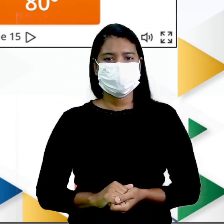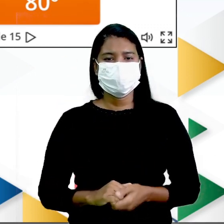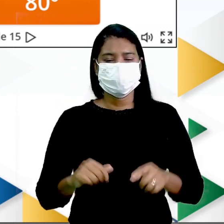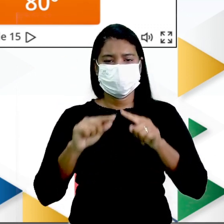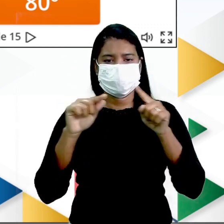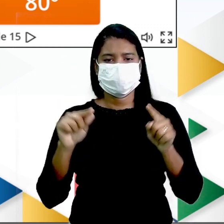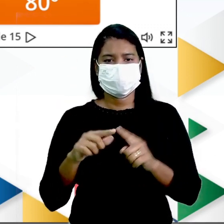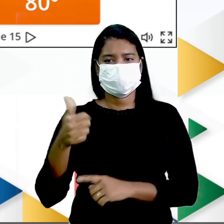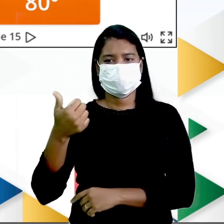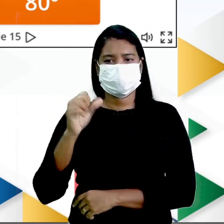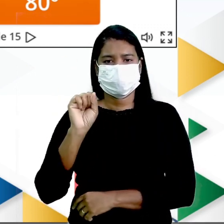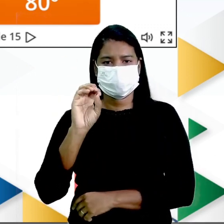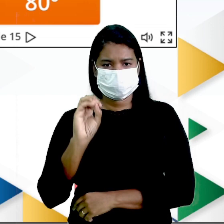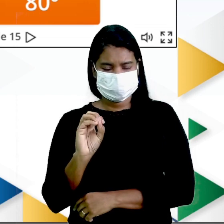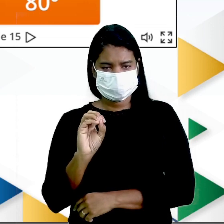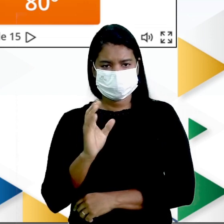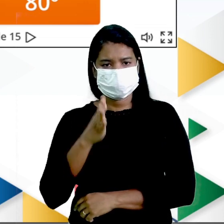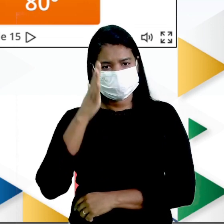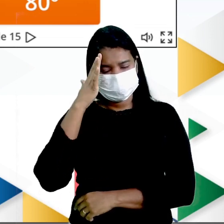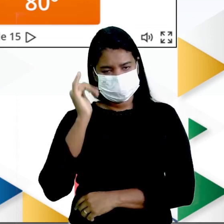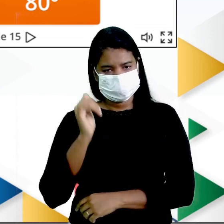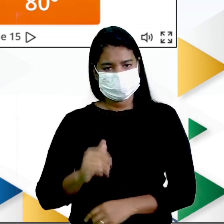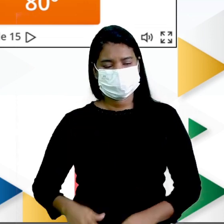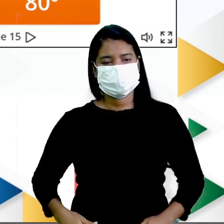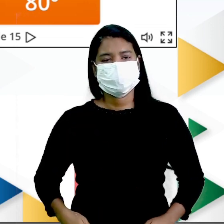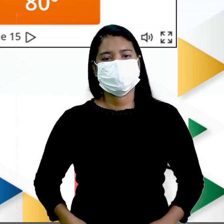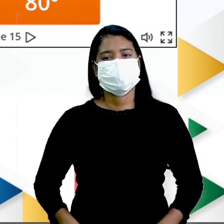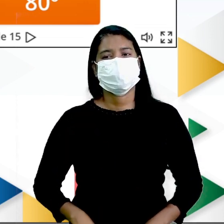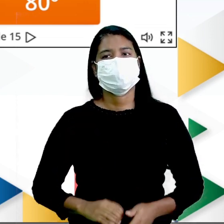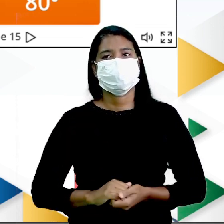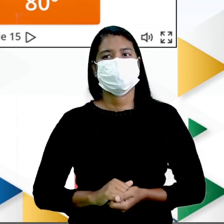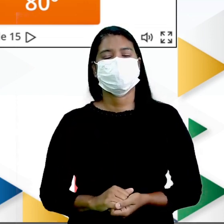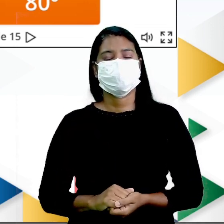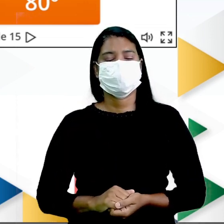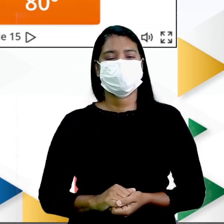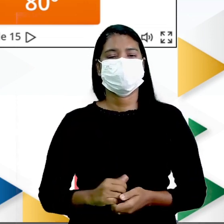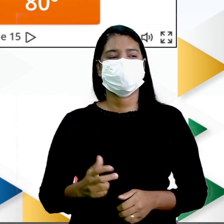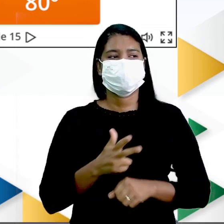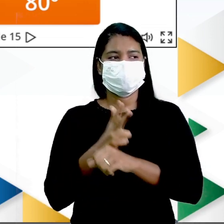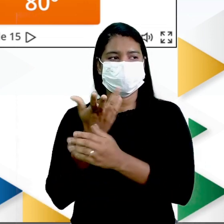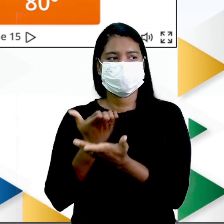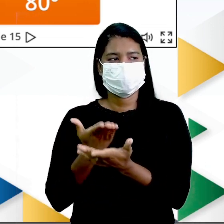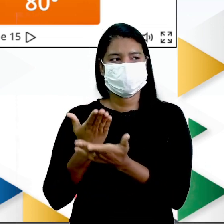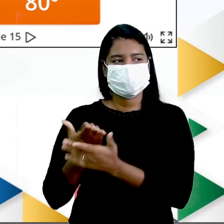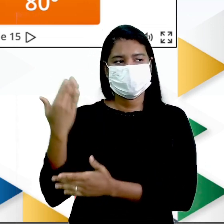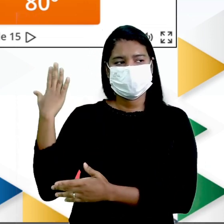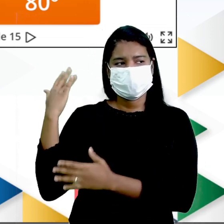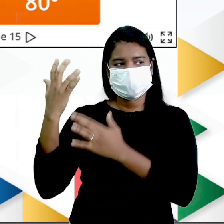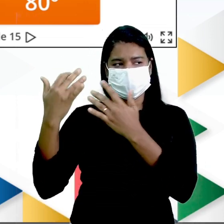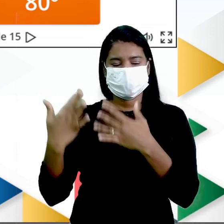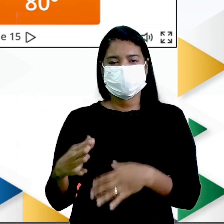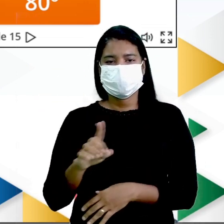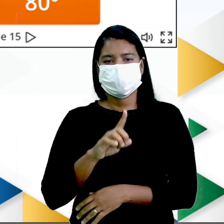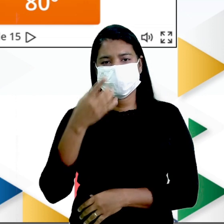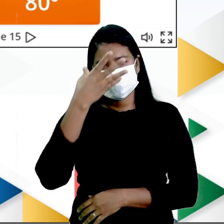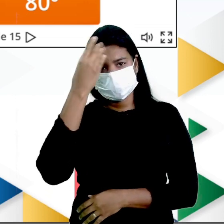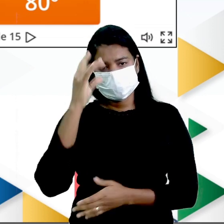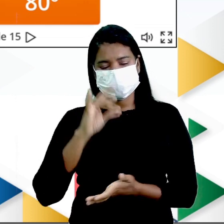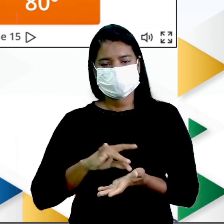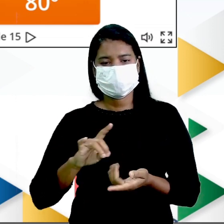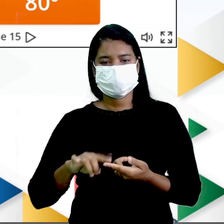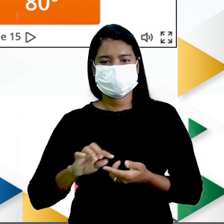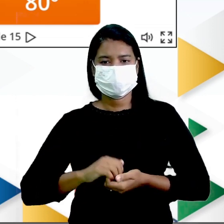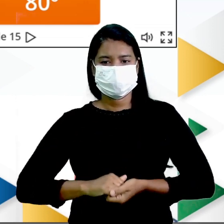180 graus. Você sabe disso, né? Isso já falei em videoaulas anteriores, então não esquece. A soma dos